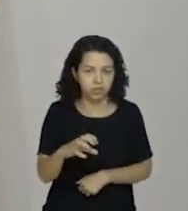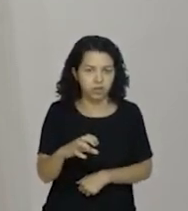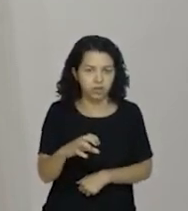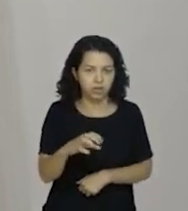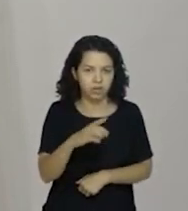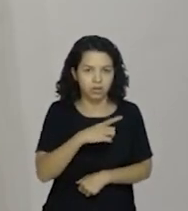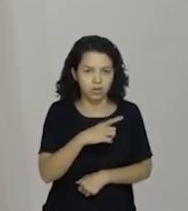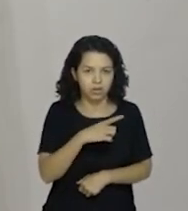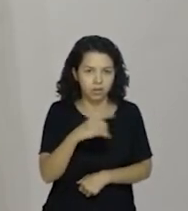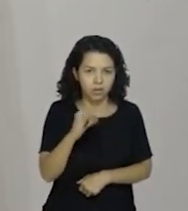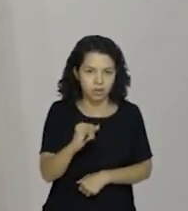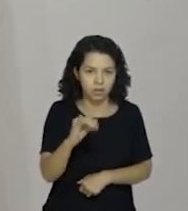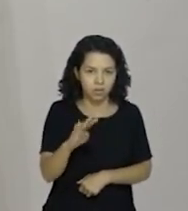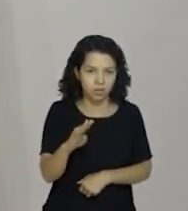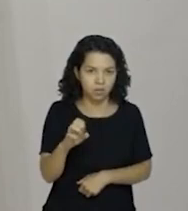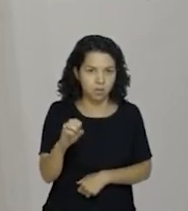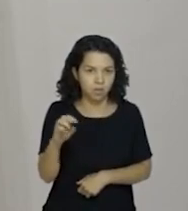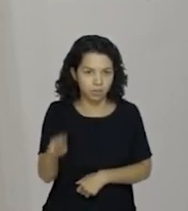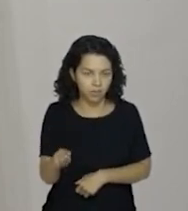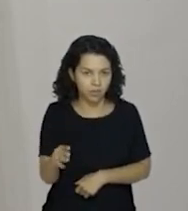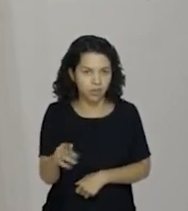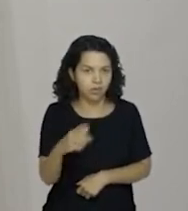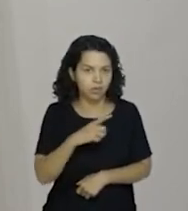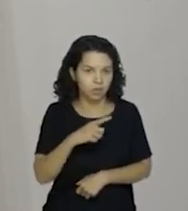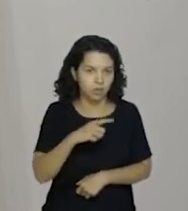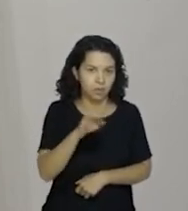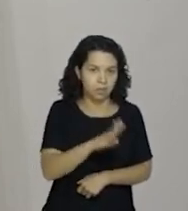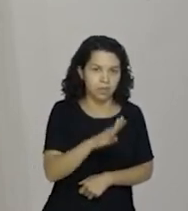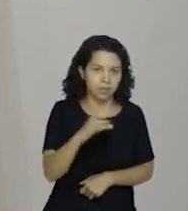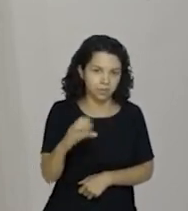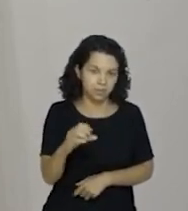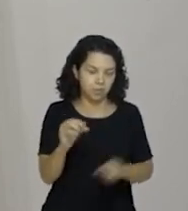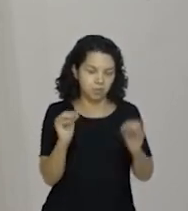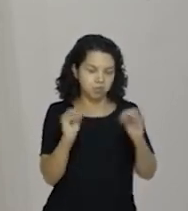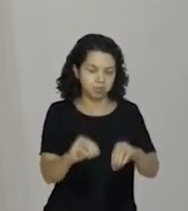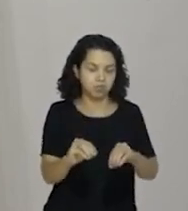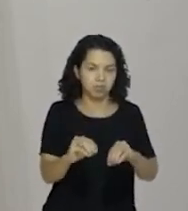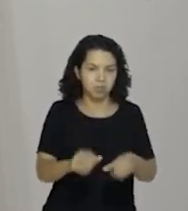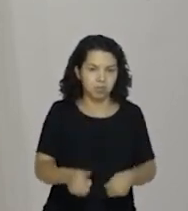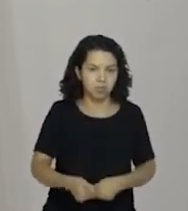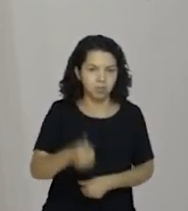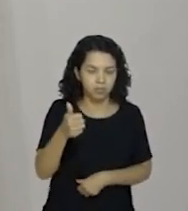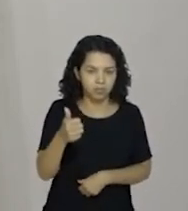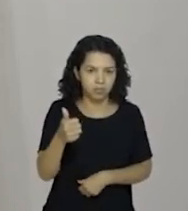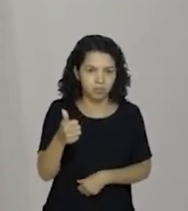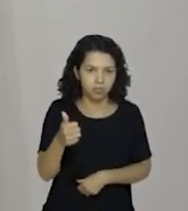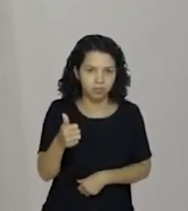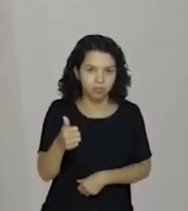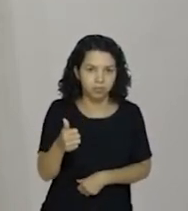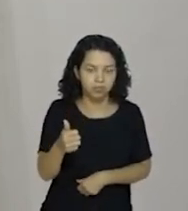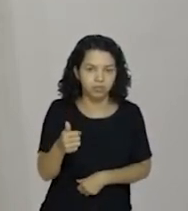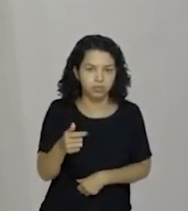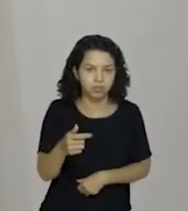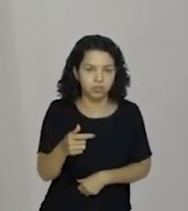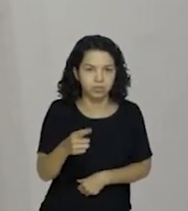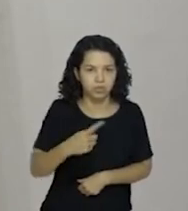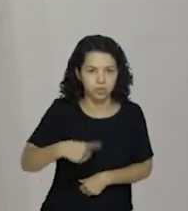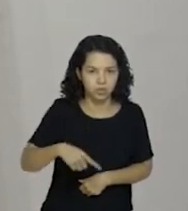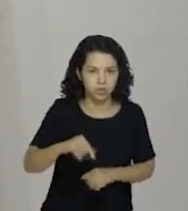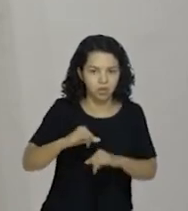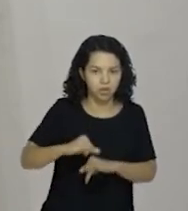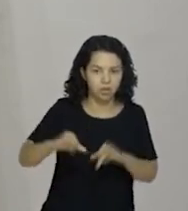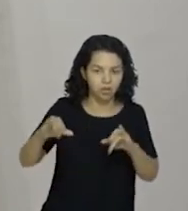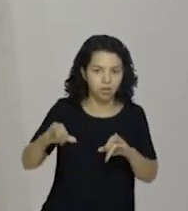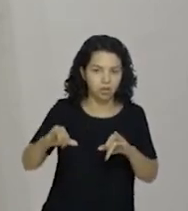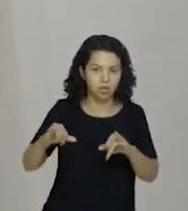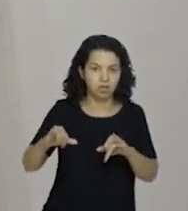e colocar o nome de Balneário Camboriú embaixo é melhor ainda mas aquilo ali passa uma impressão que